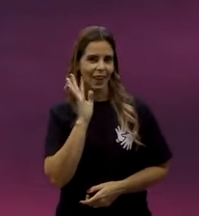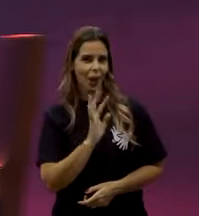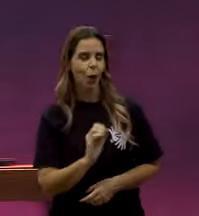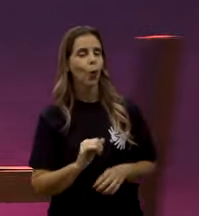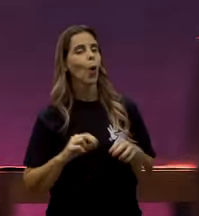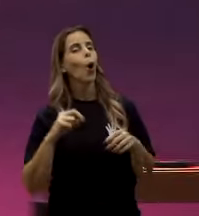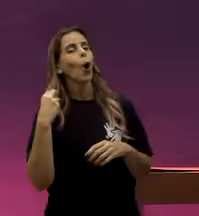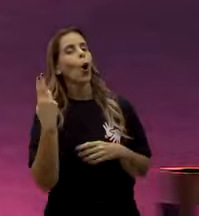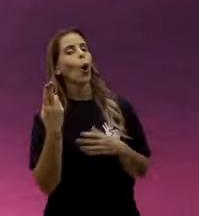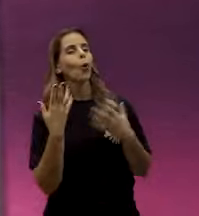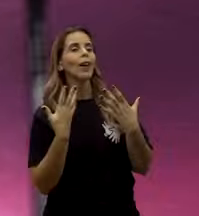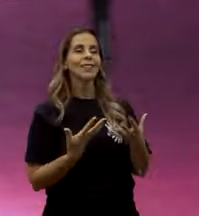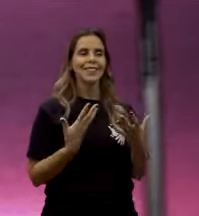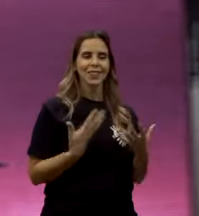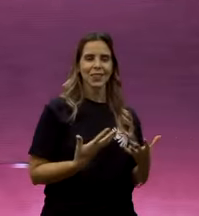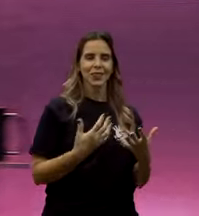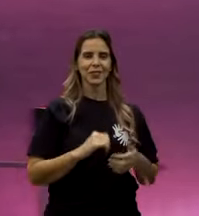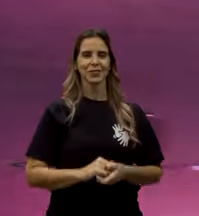para